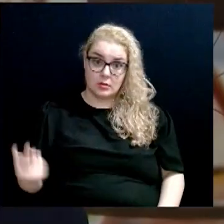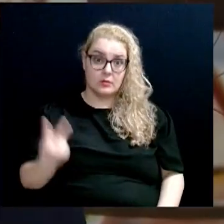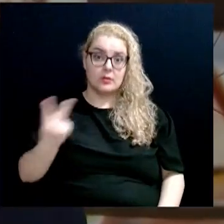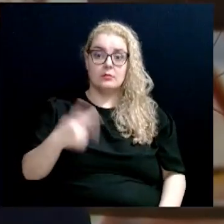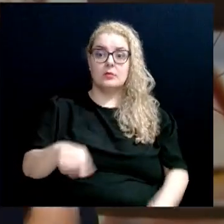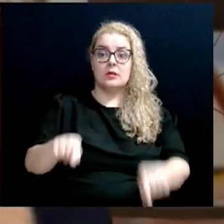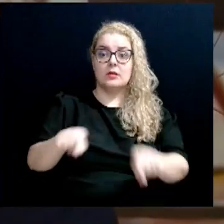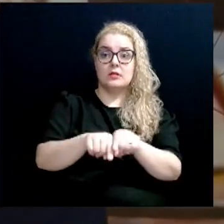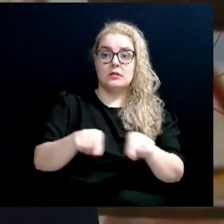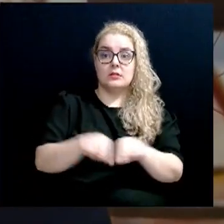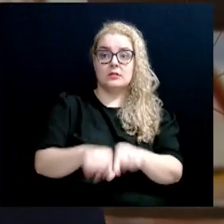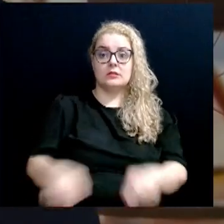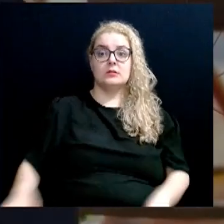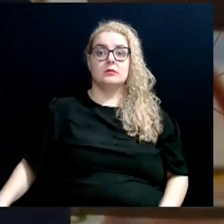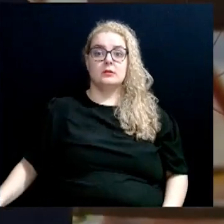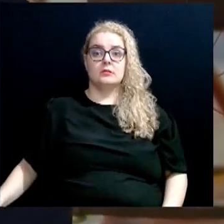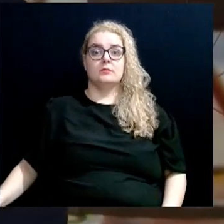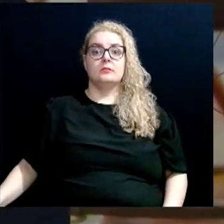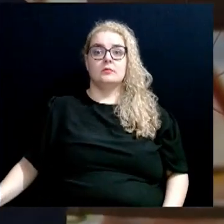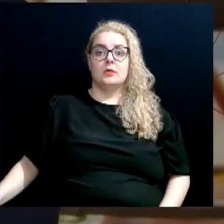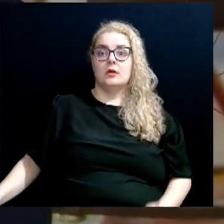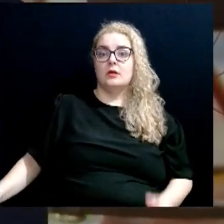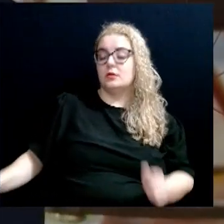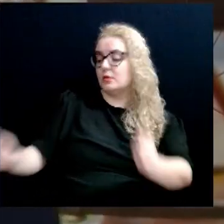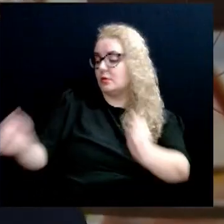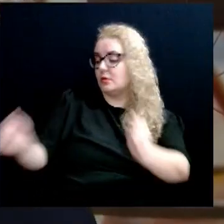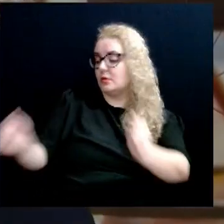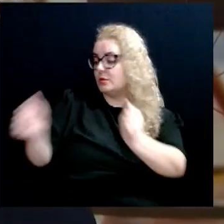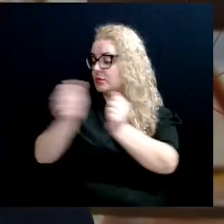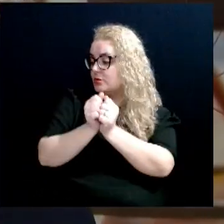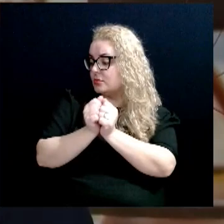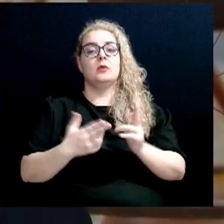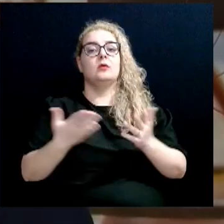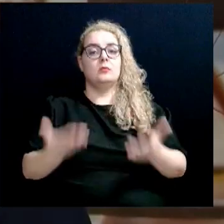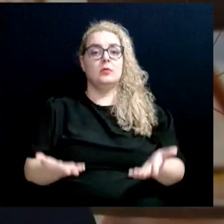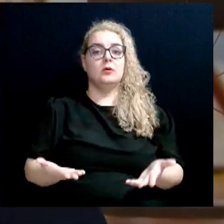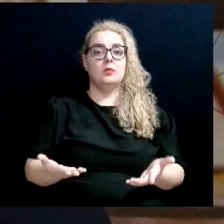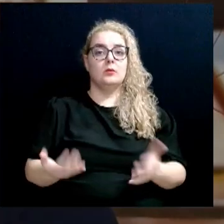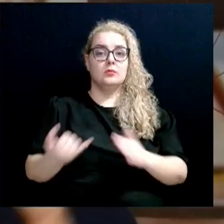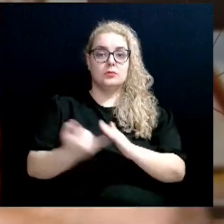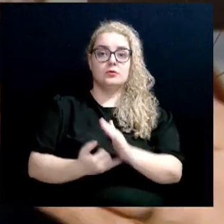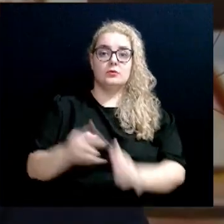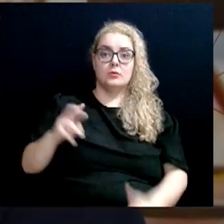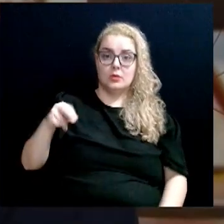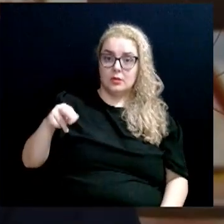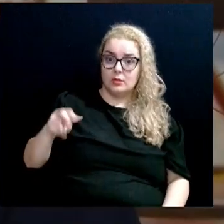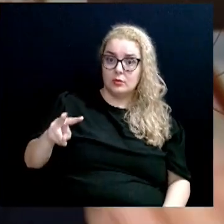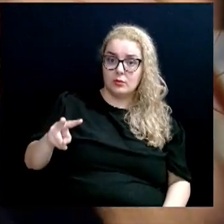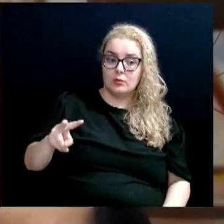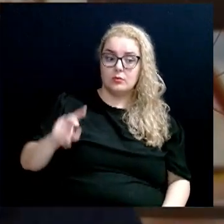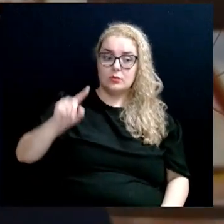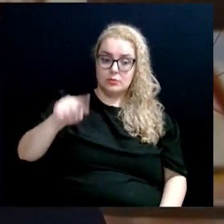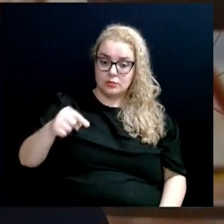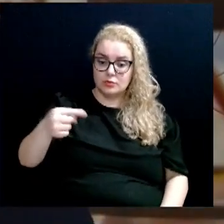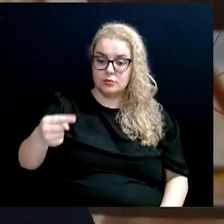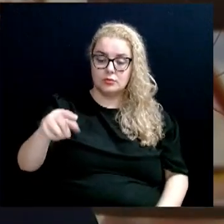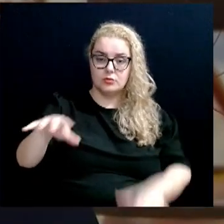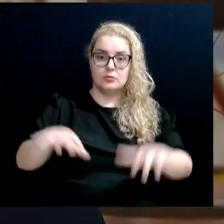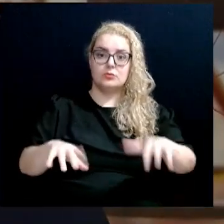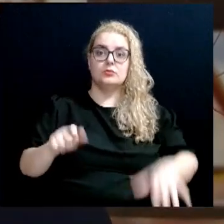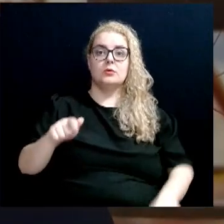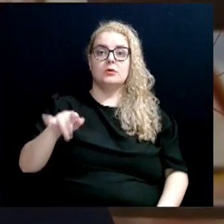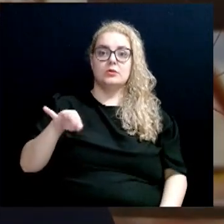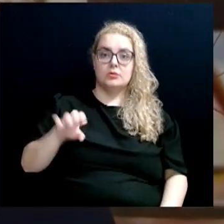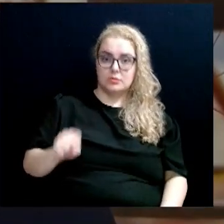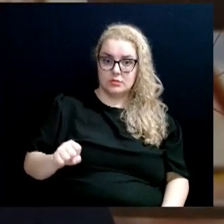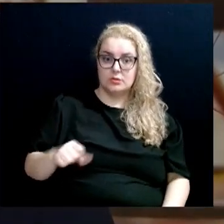a aproximação de uma instituição como essa, né, o Instituto Renovo, de outros agentes. Nosso lema